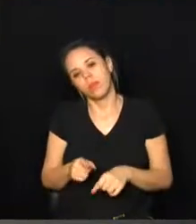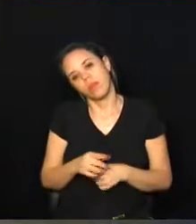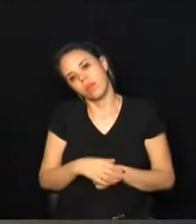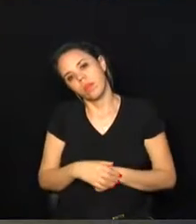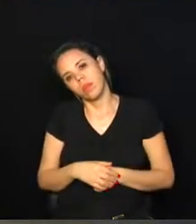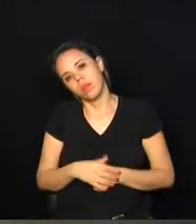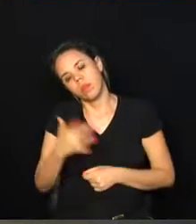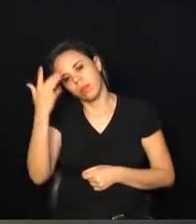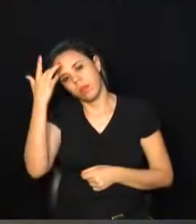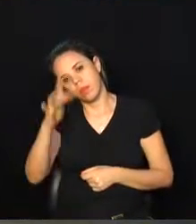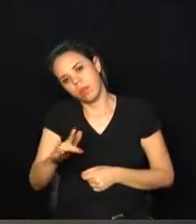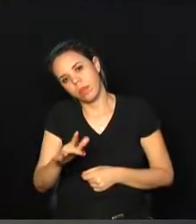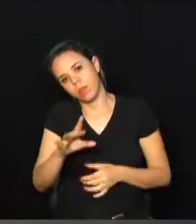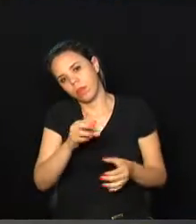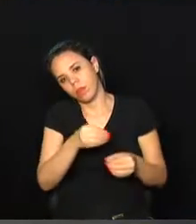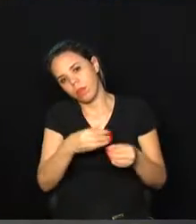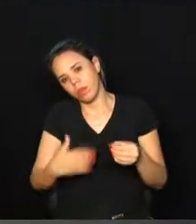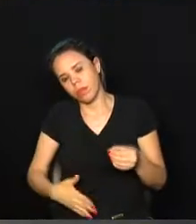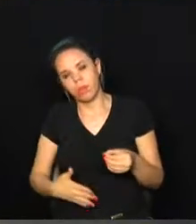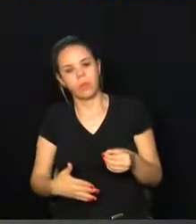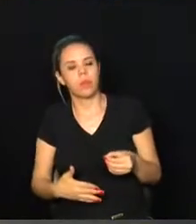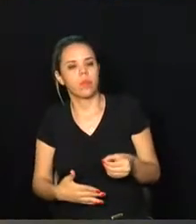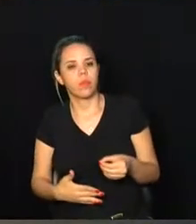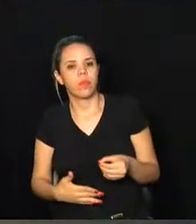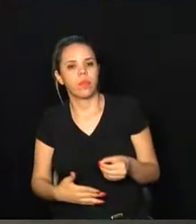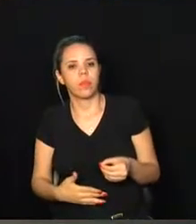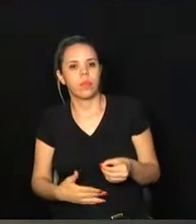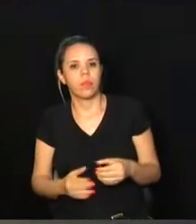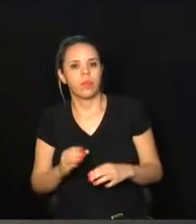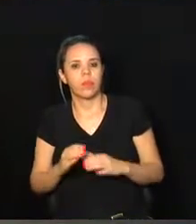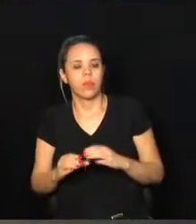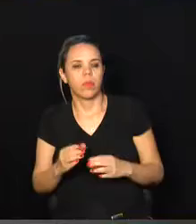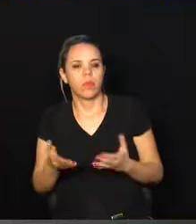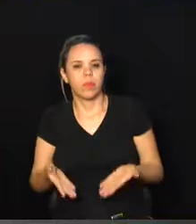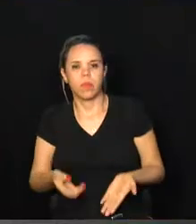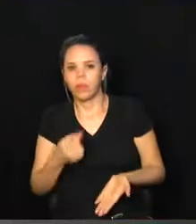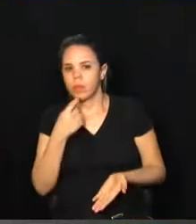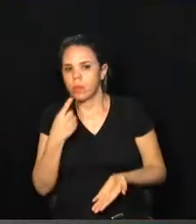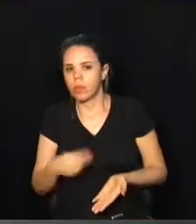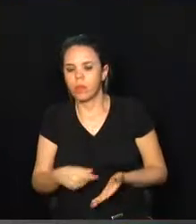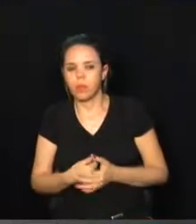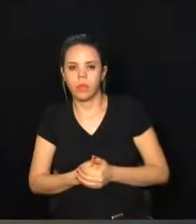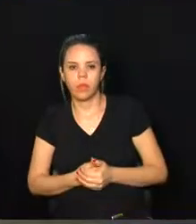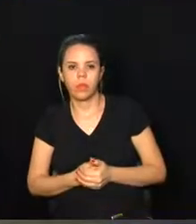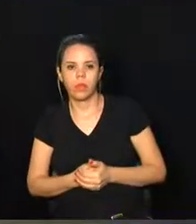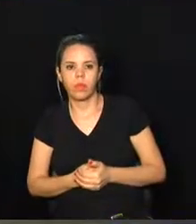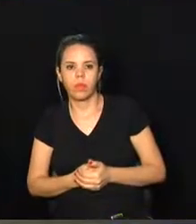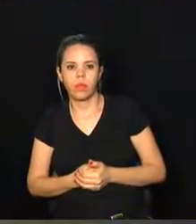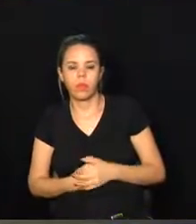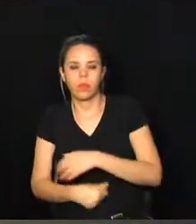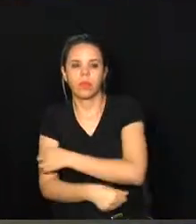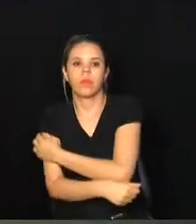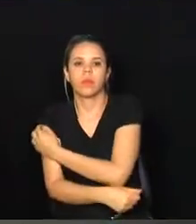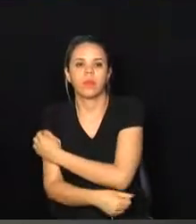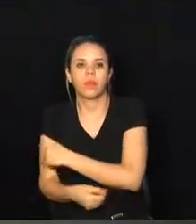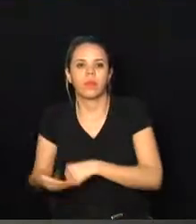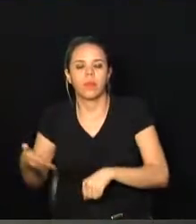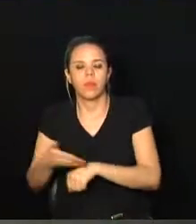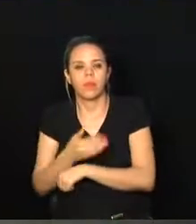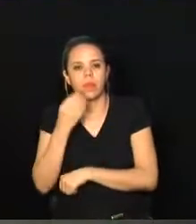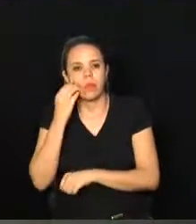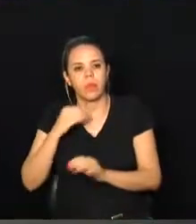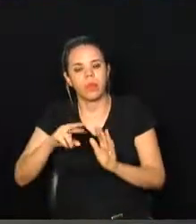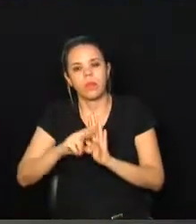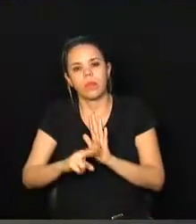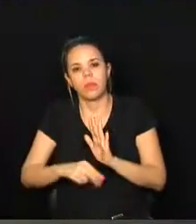não sabe o conteúdo de um comunique-se aqui em Campinas. Sai lá, a gente entra no